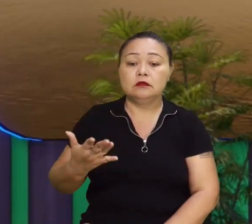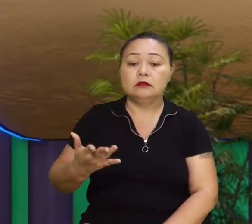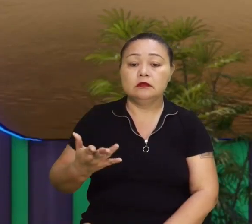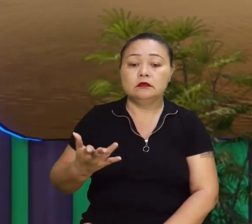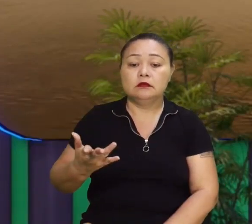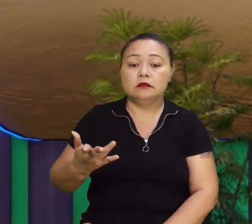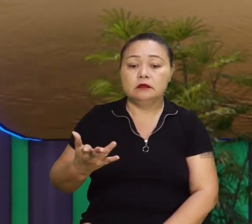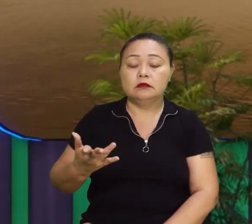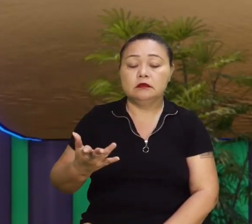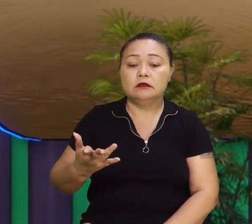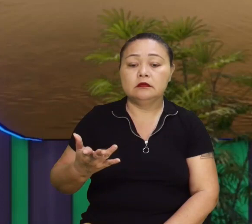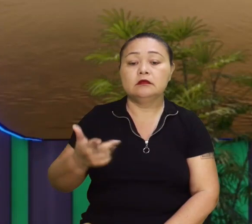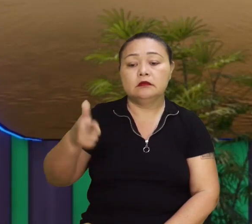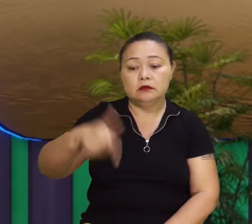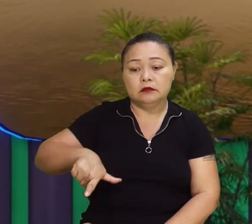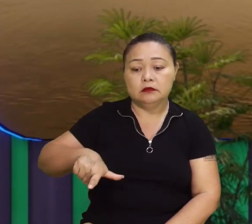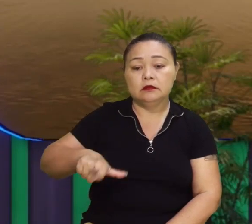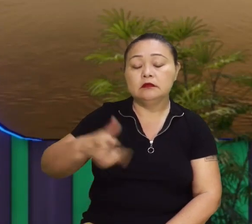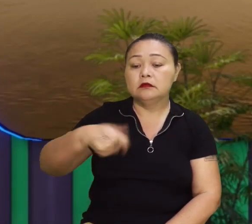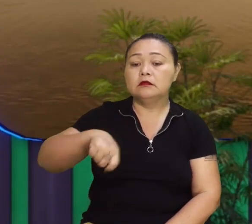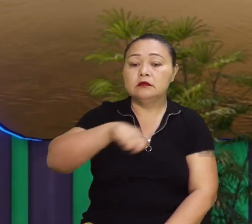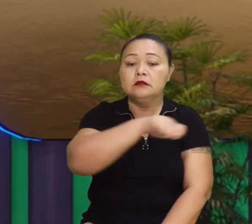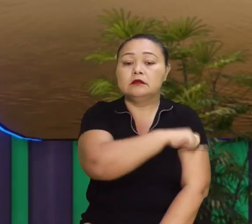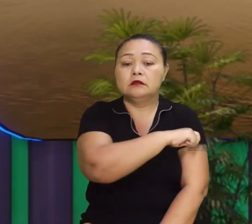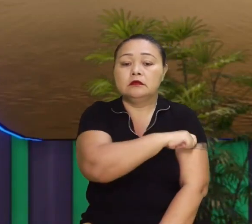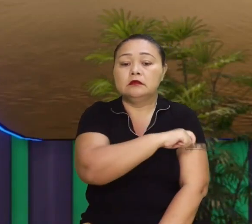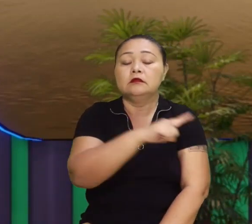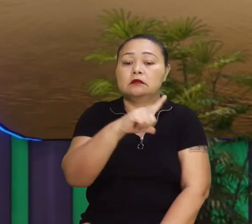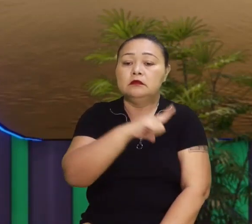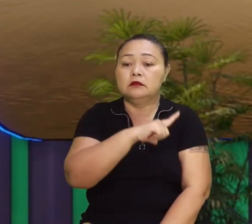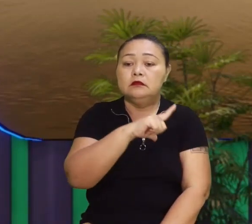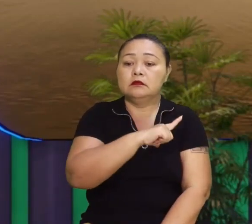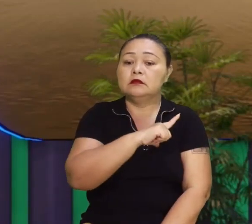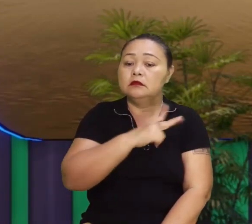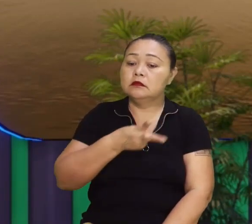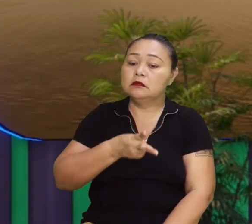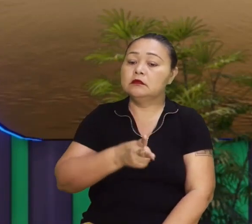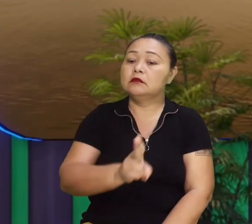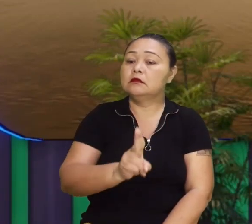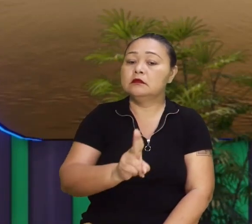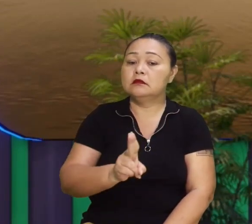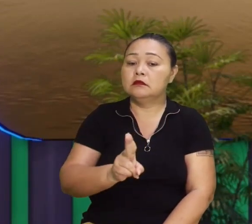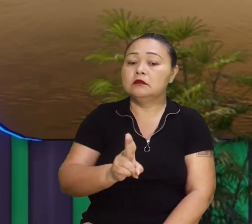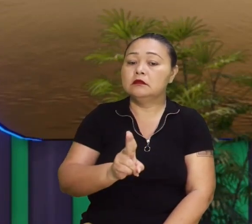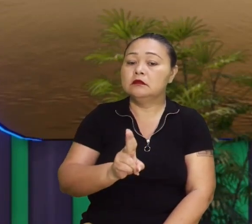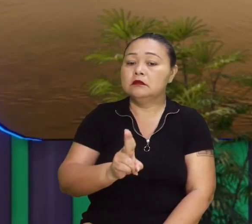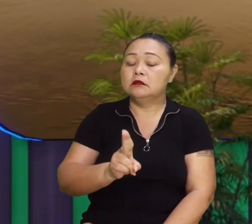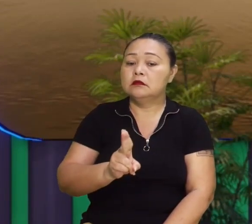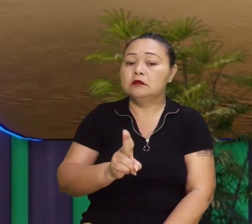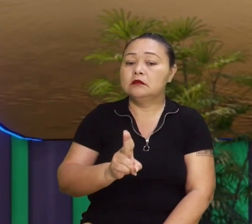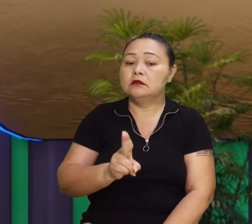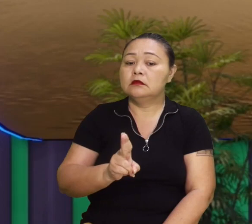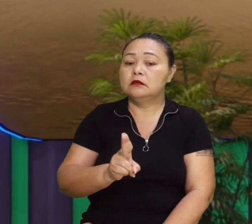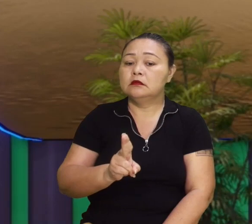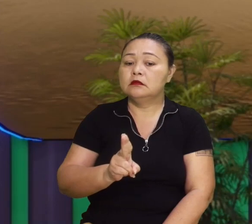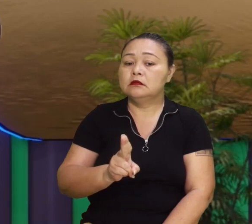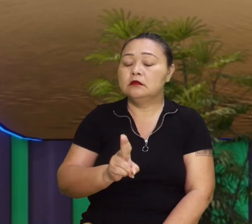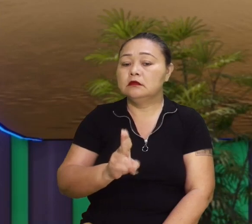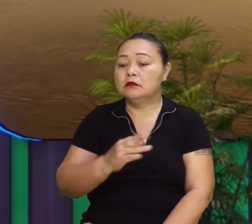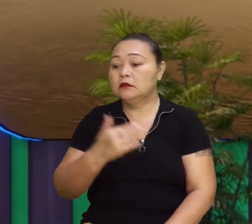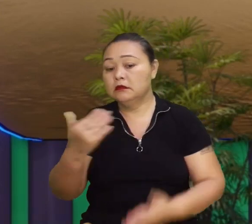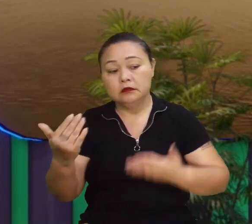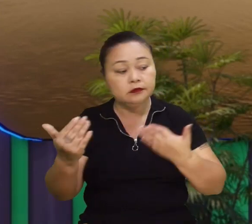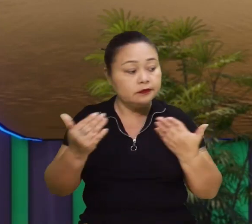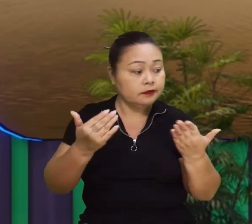Então, novamente, aos nossos queridos alunos, temos que sempre ver os dois